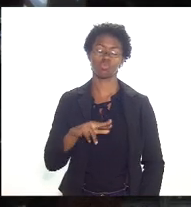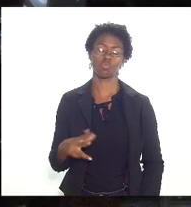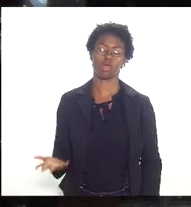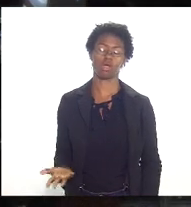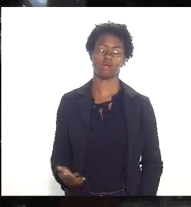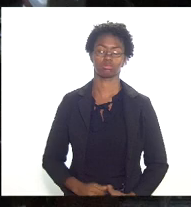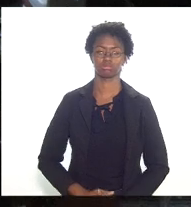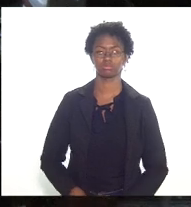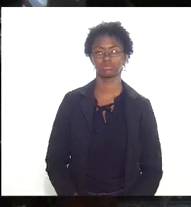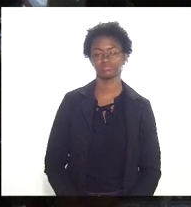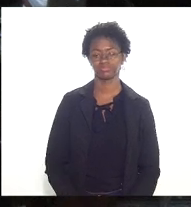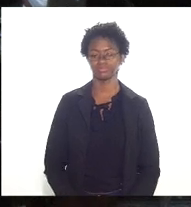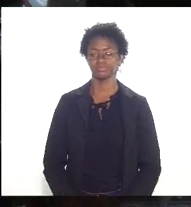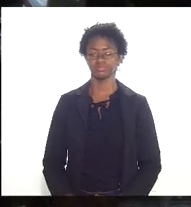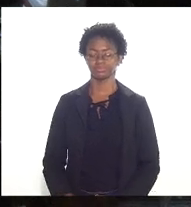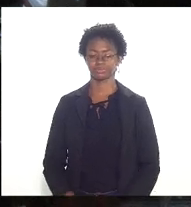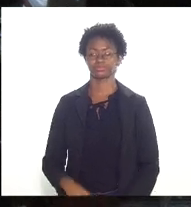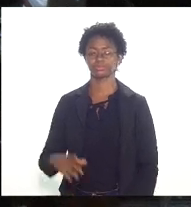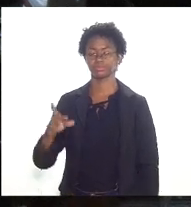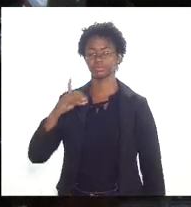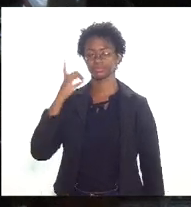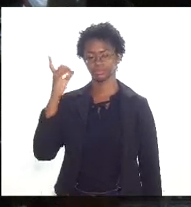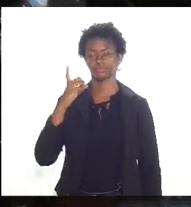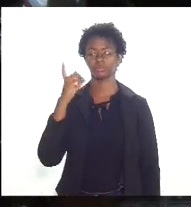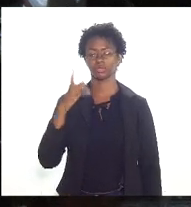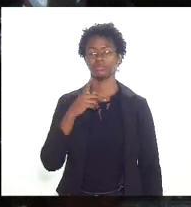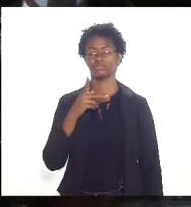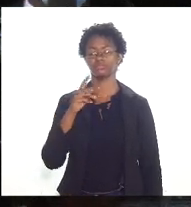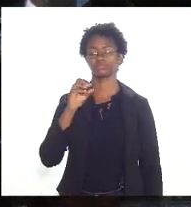o deputado cobelo